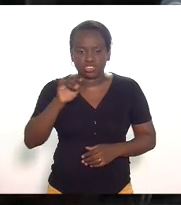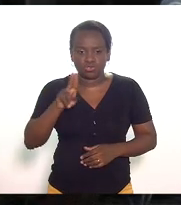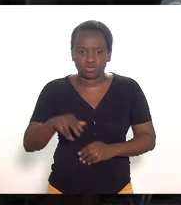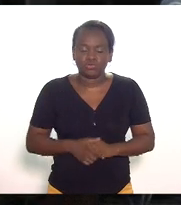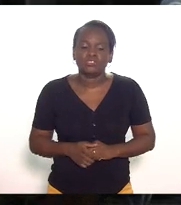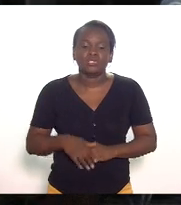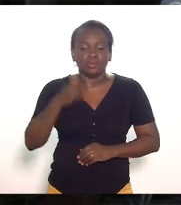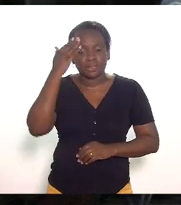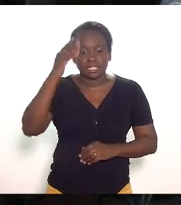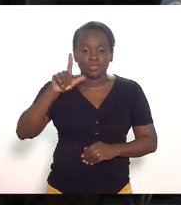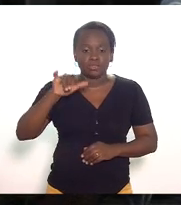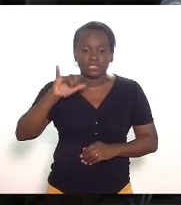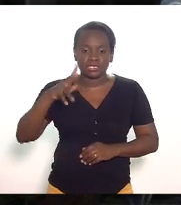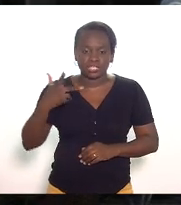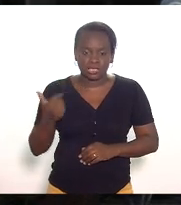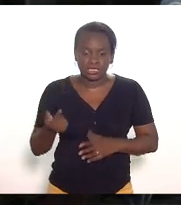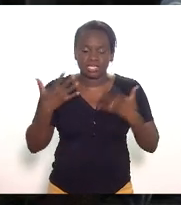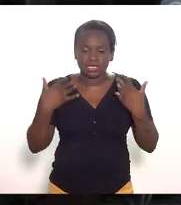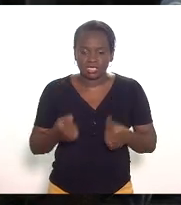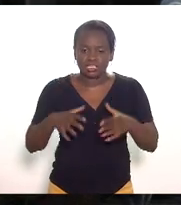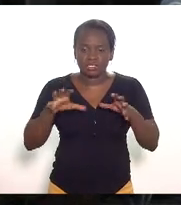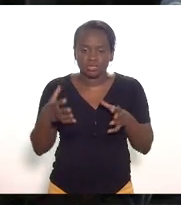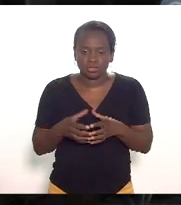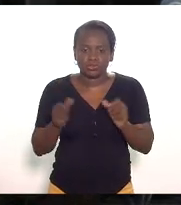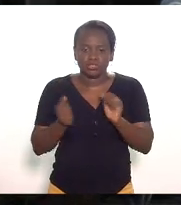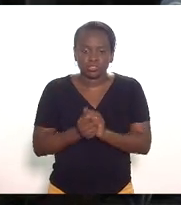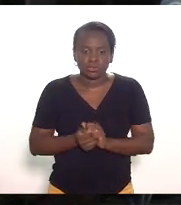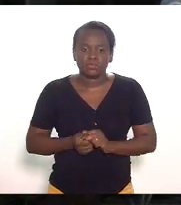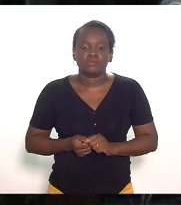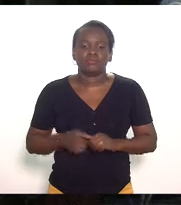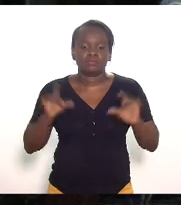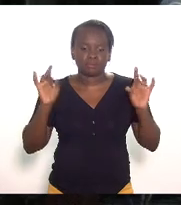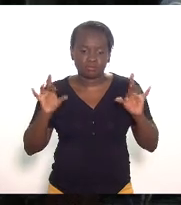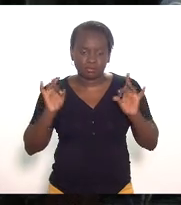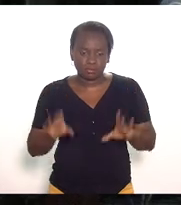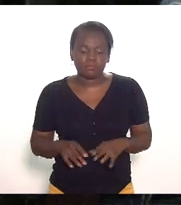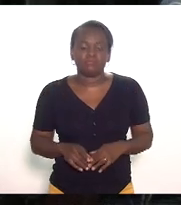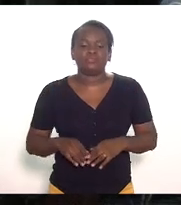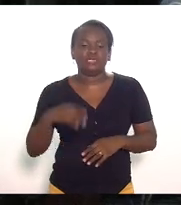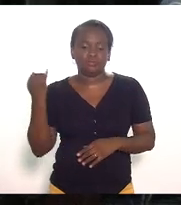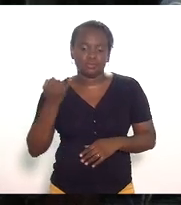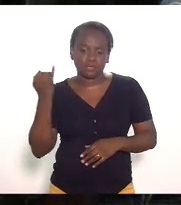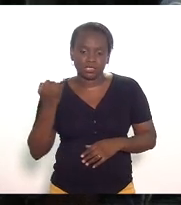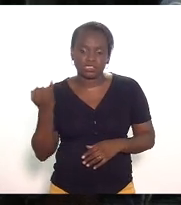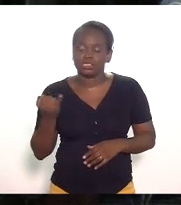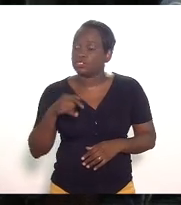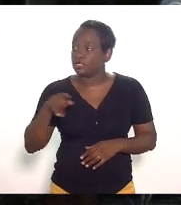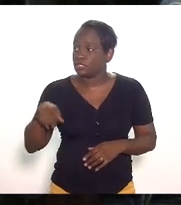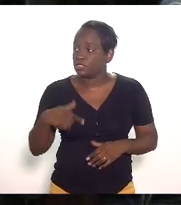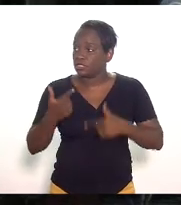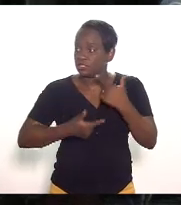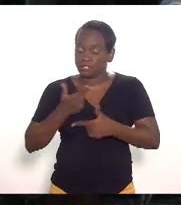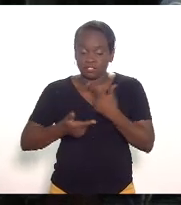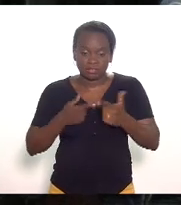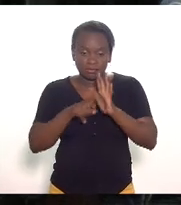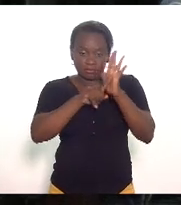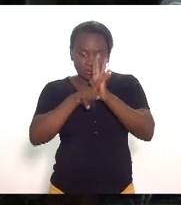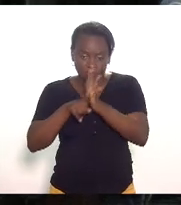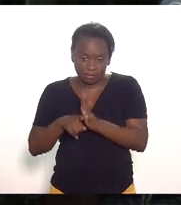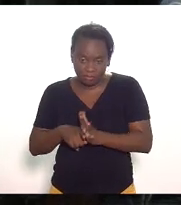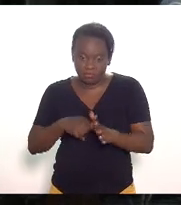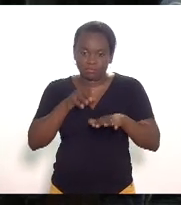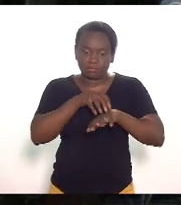Obrigada, deputada Lucinha, por me aceitar nessa comissão especial. Vai ser importante a gente trabalhar fiscalizando